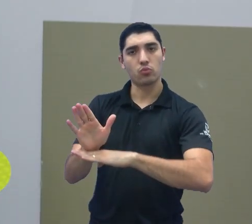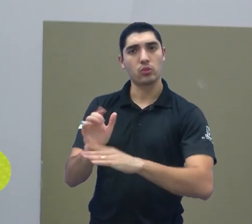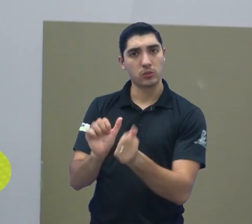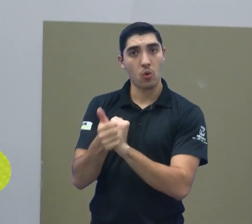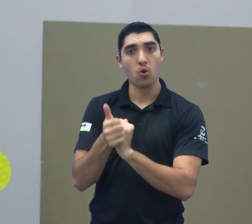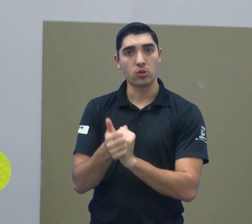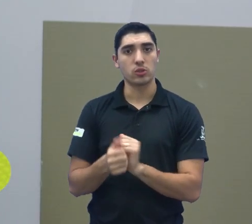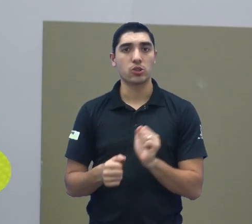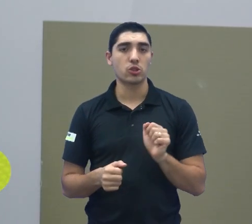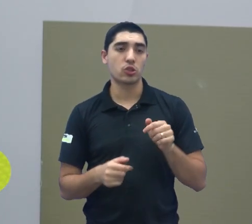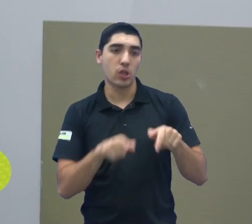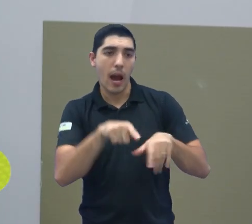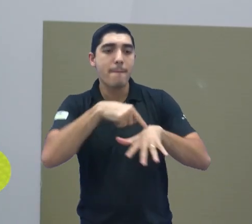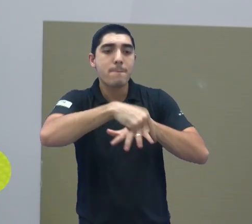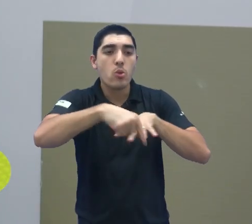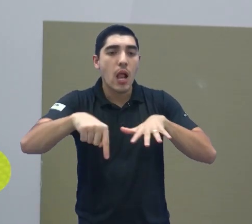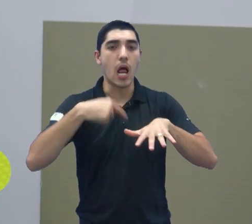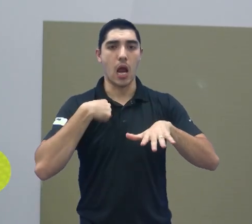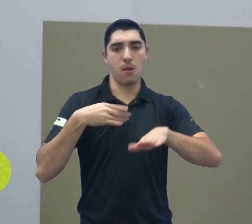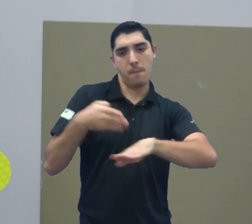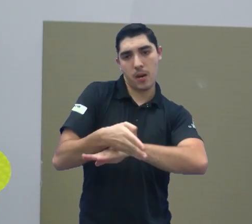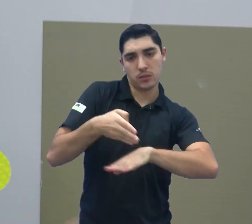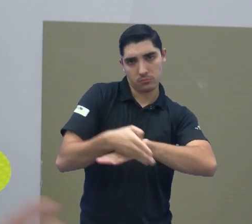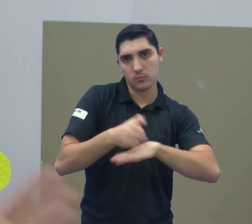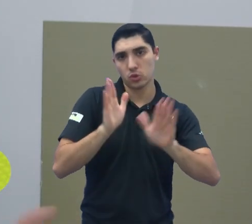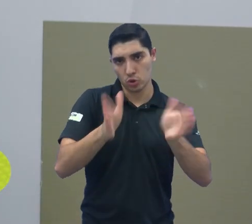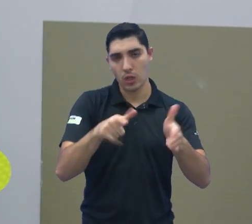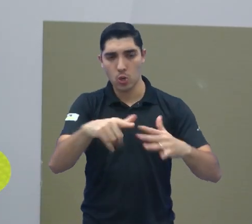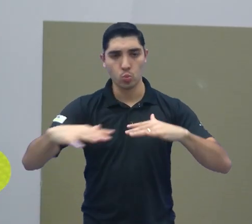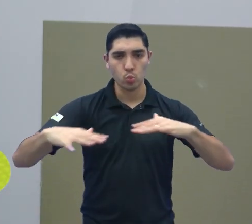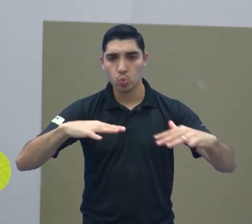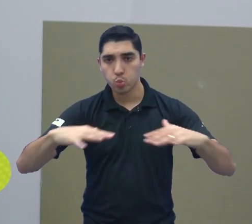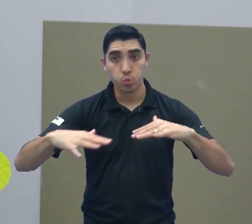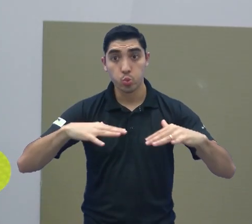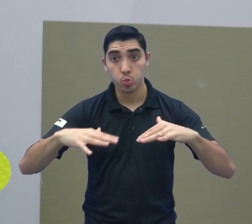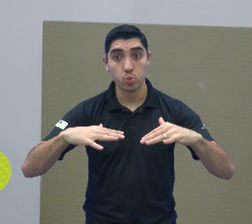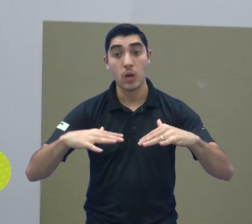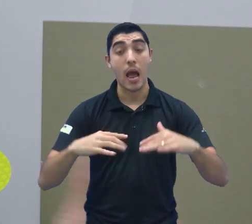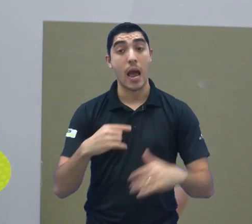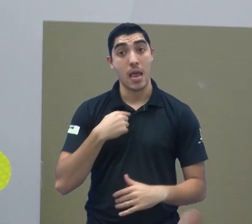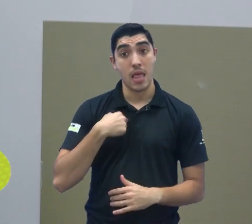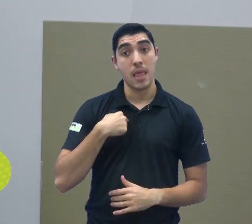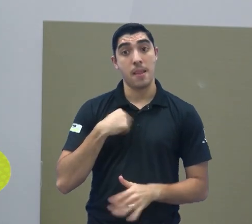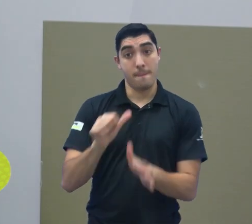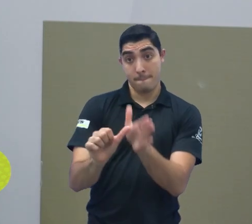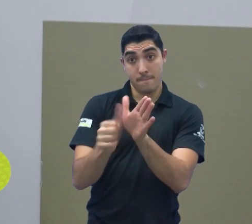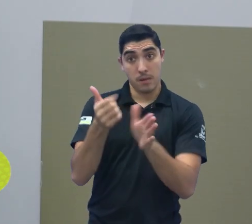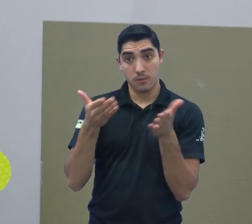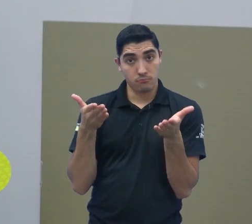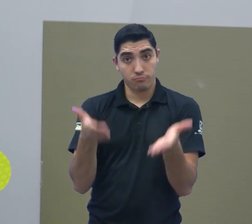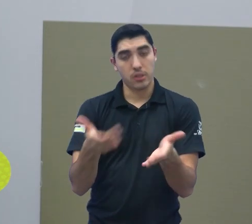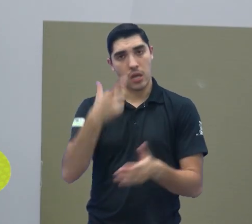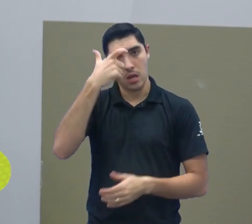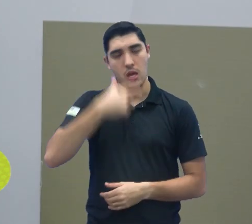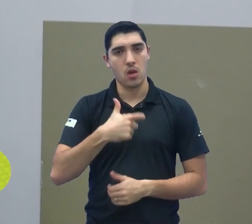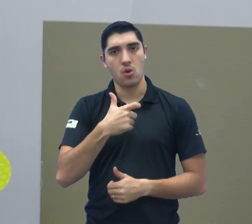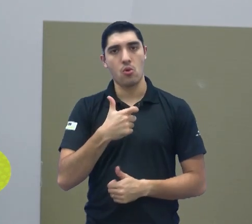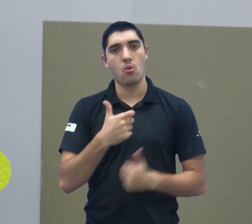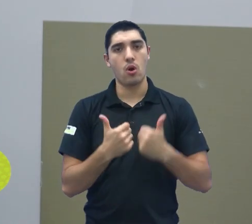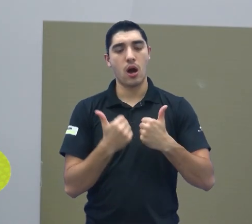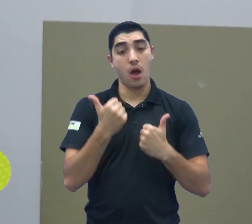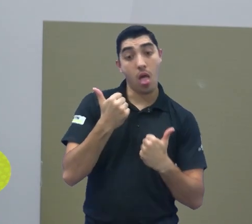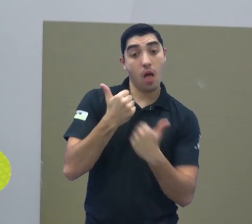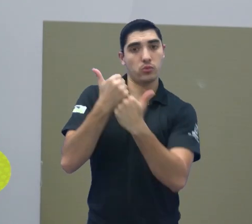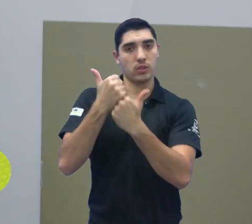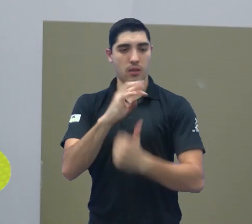classe da modalidade. Então eu fiquei nesse primeiro pedaço, esse primeiro trecho, entre auxiliar técnico e analista